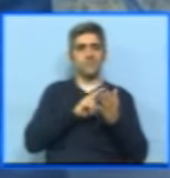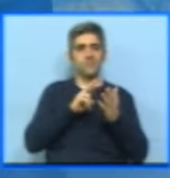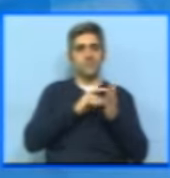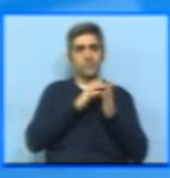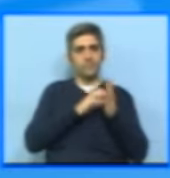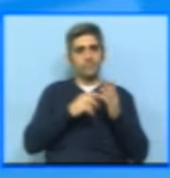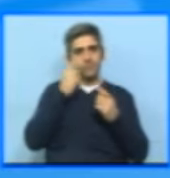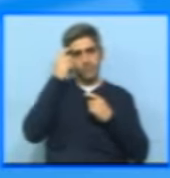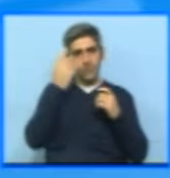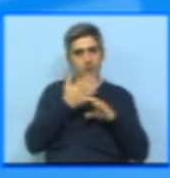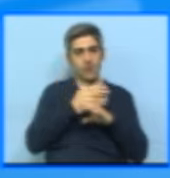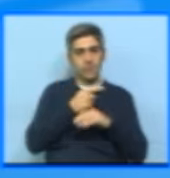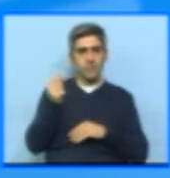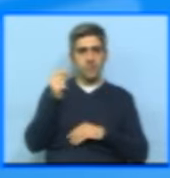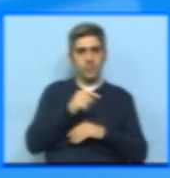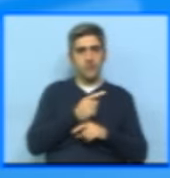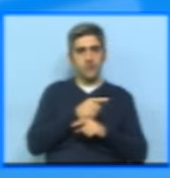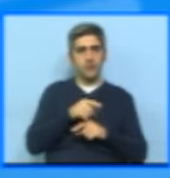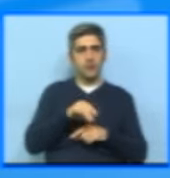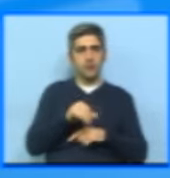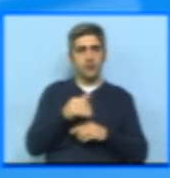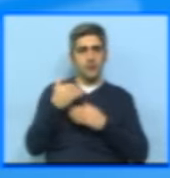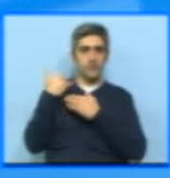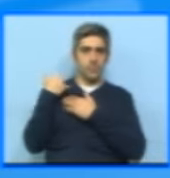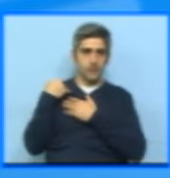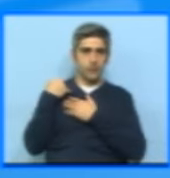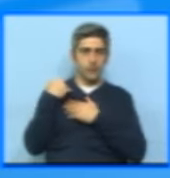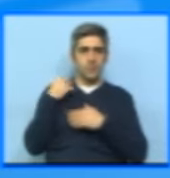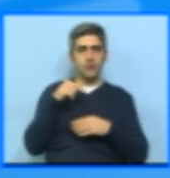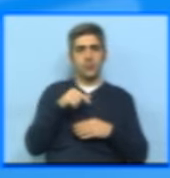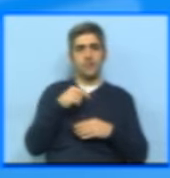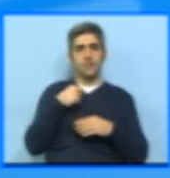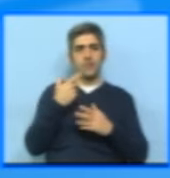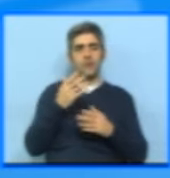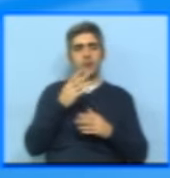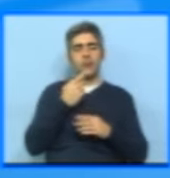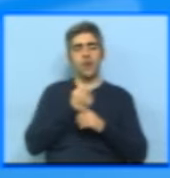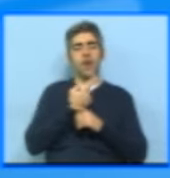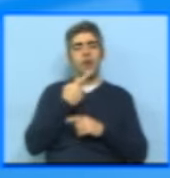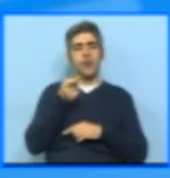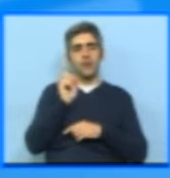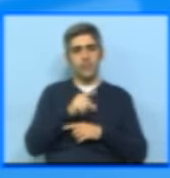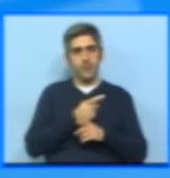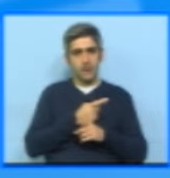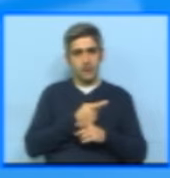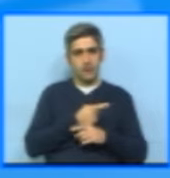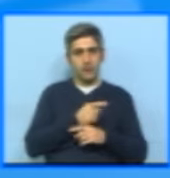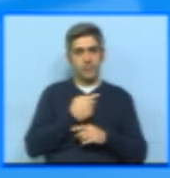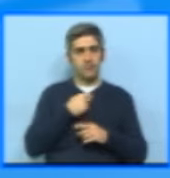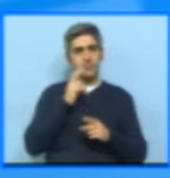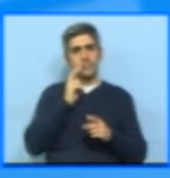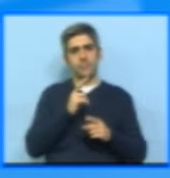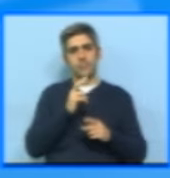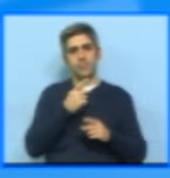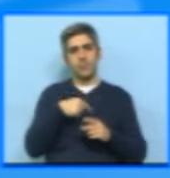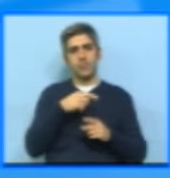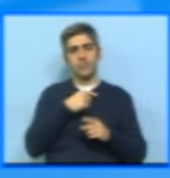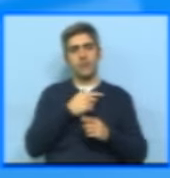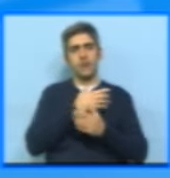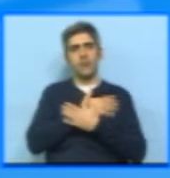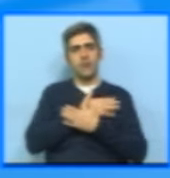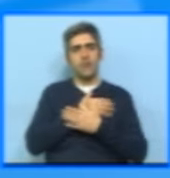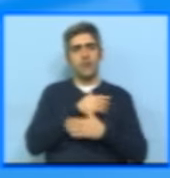meditar antes de vir para aqui, porque isto é um lugar de responsabilidade. E eu então, mais uma vez, topei o nosso querido